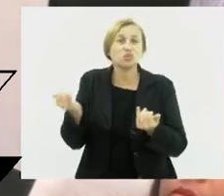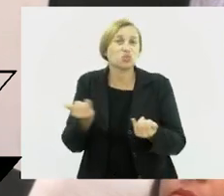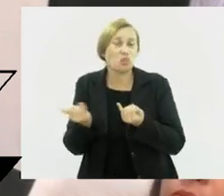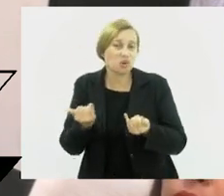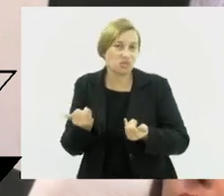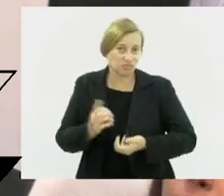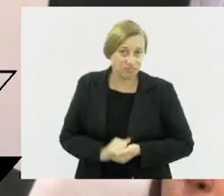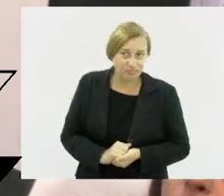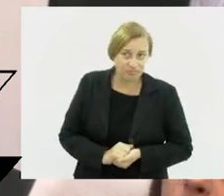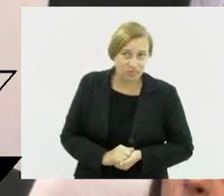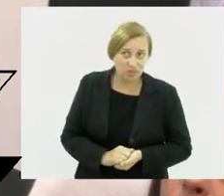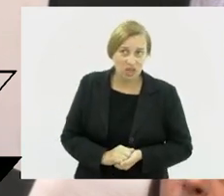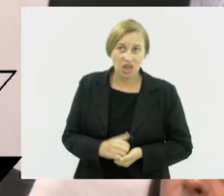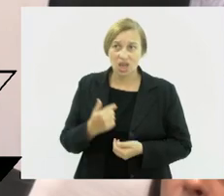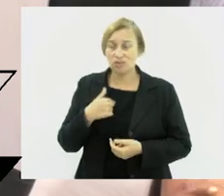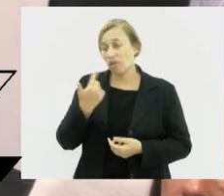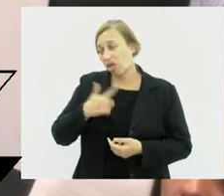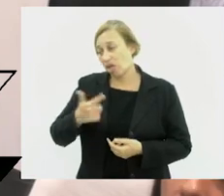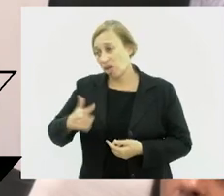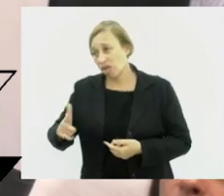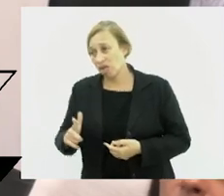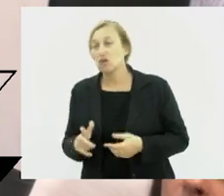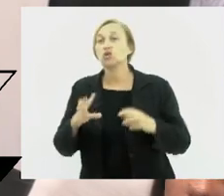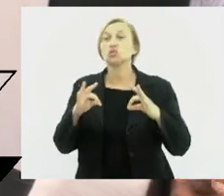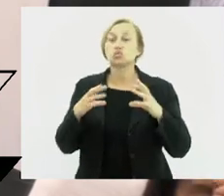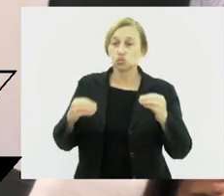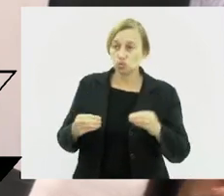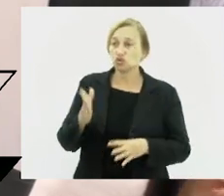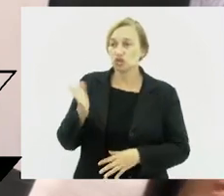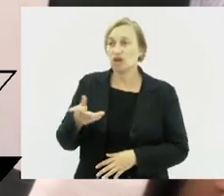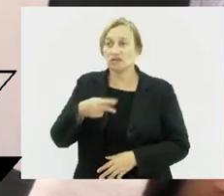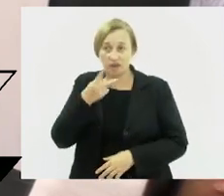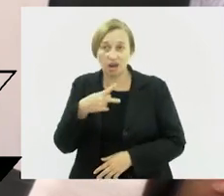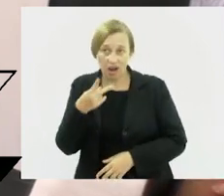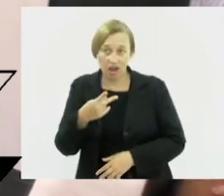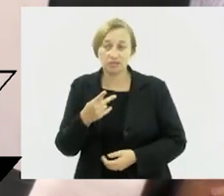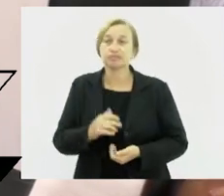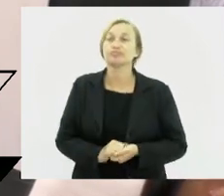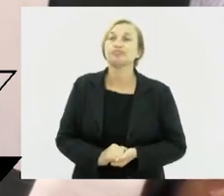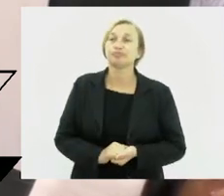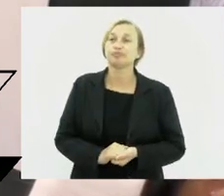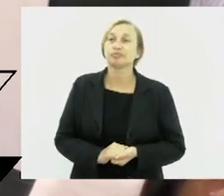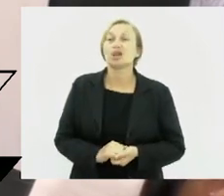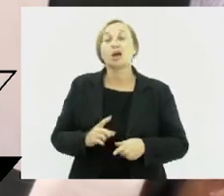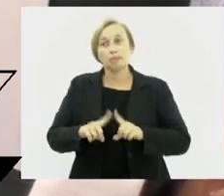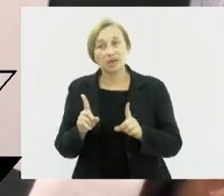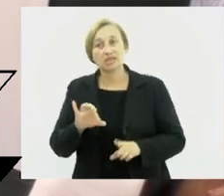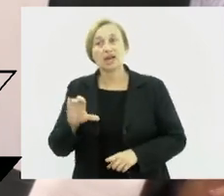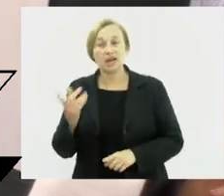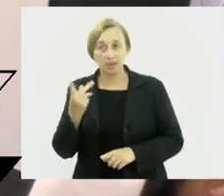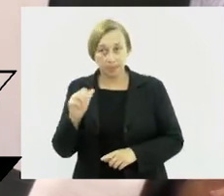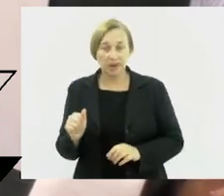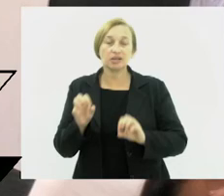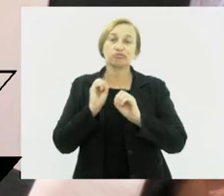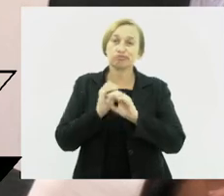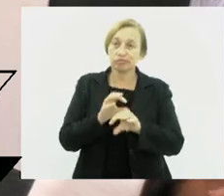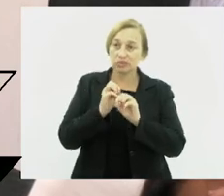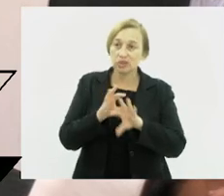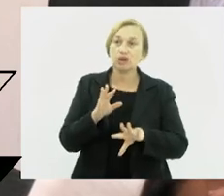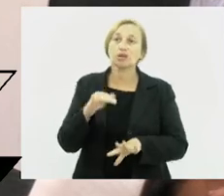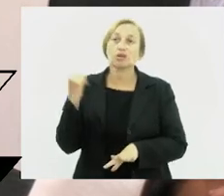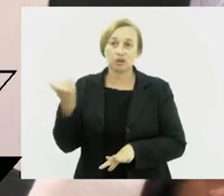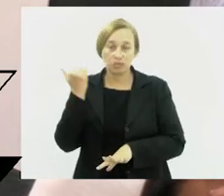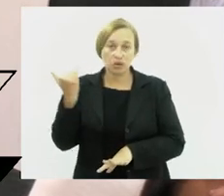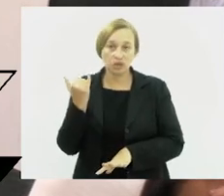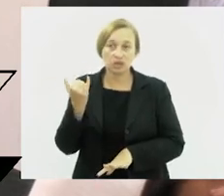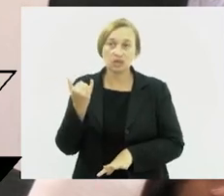né? Eu não vou também repetir que os argumentos já estão, eu os reiteraria, mas a campanha educativa, acho que a comissão